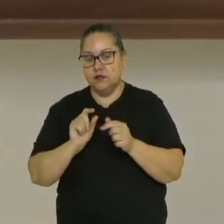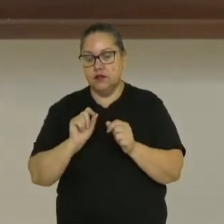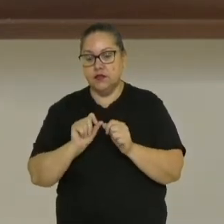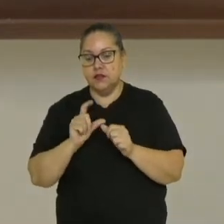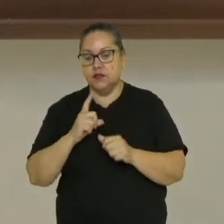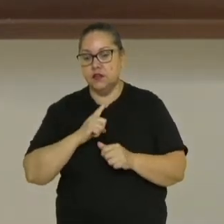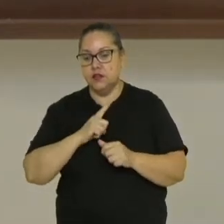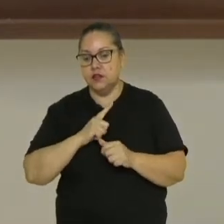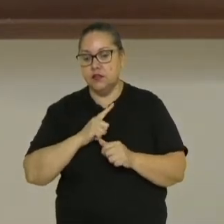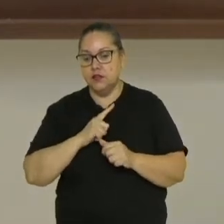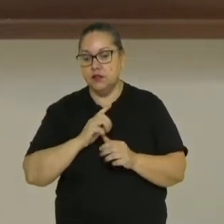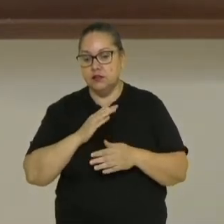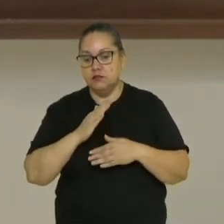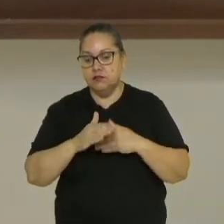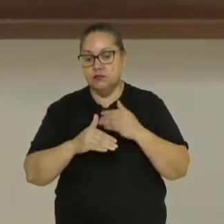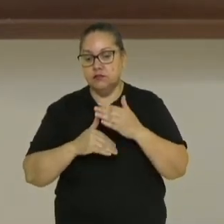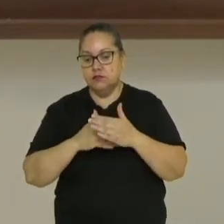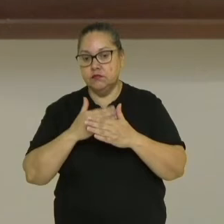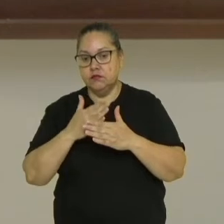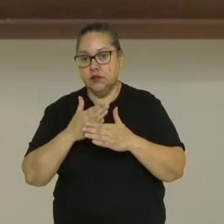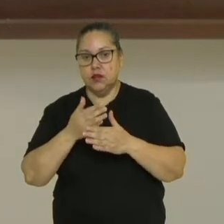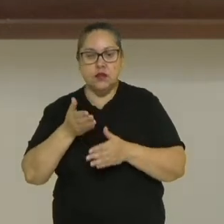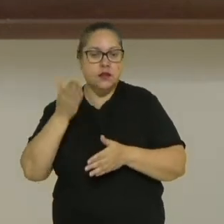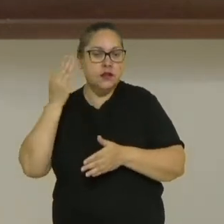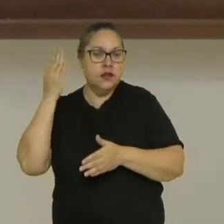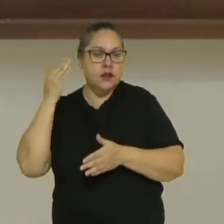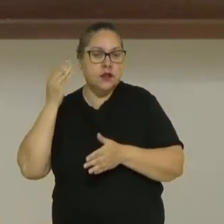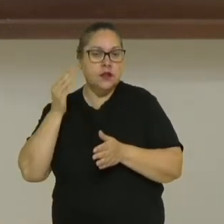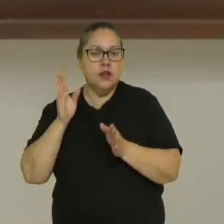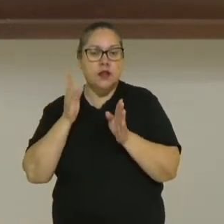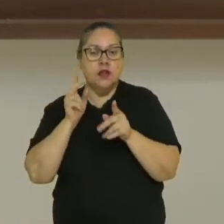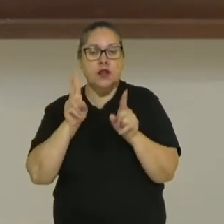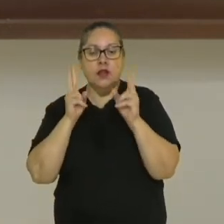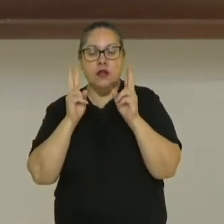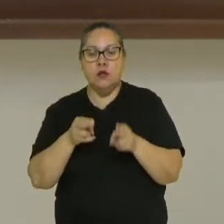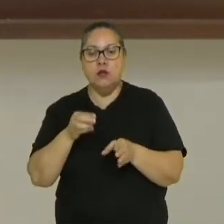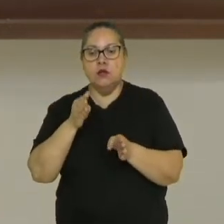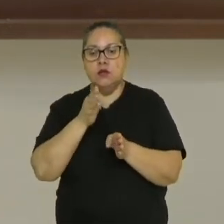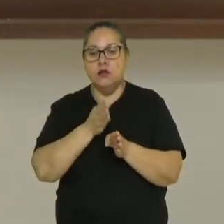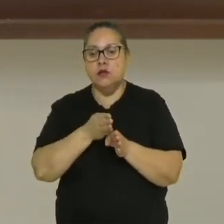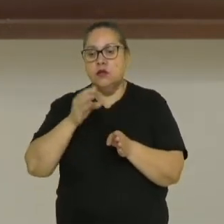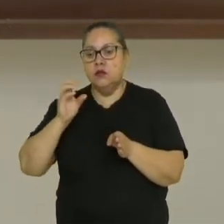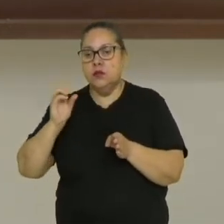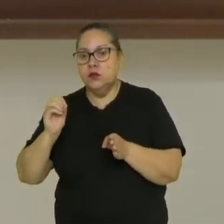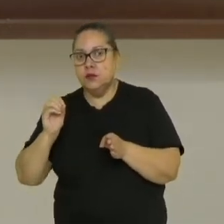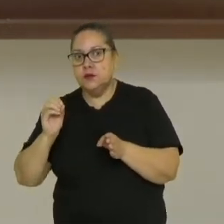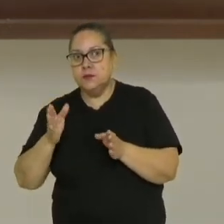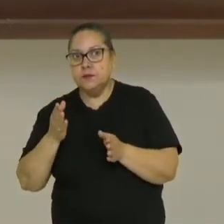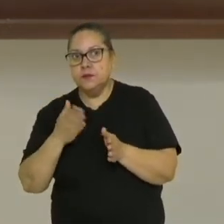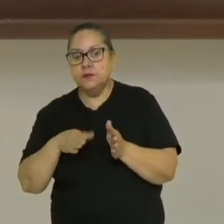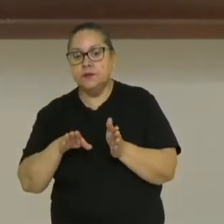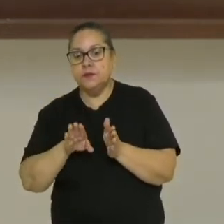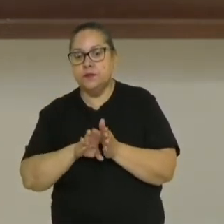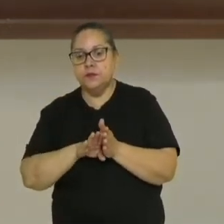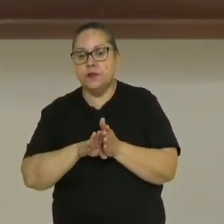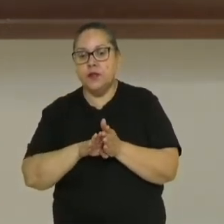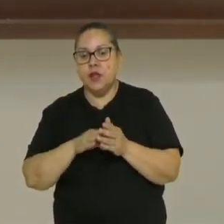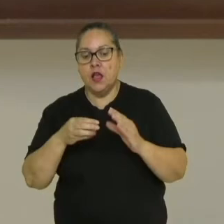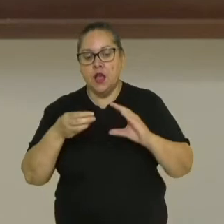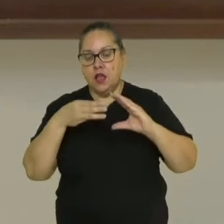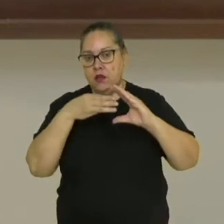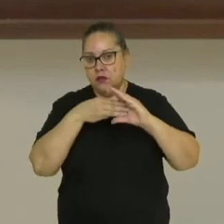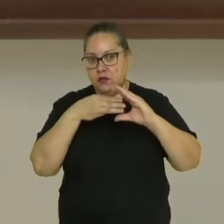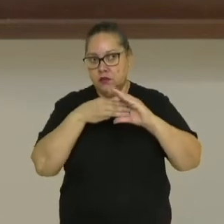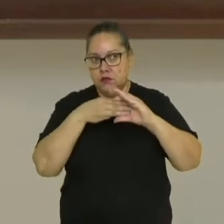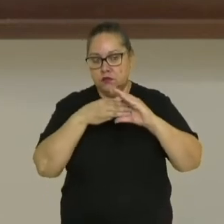ter o mesmo processo lá da intérfase, lá na mitose da aula passada. Vou retomar com vocês aqui. A célula,